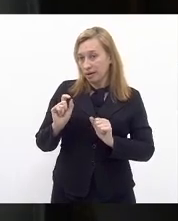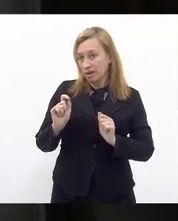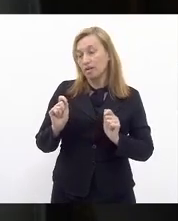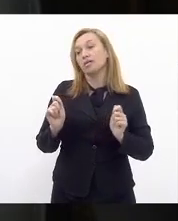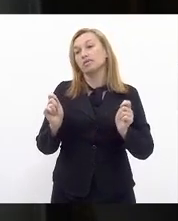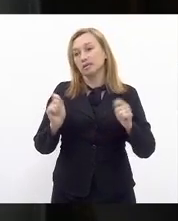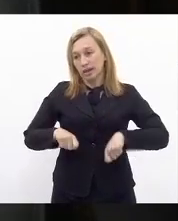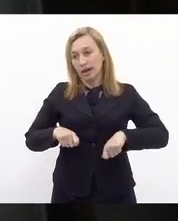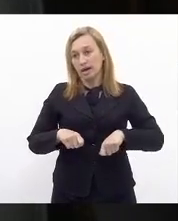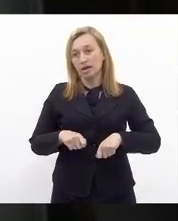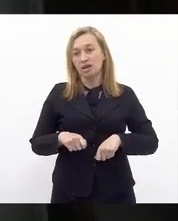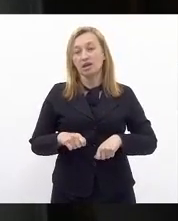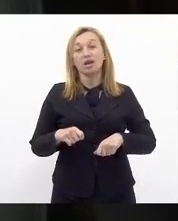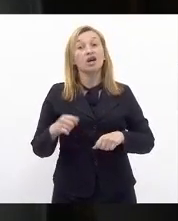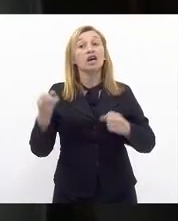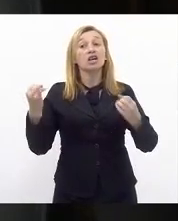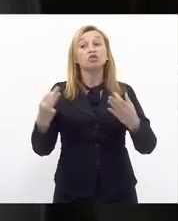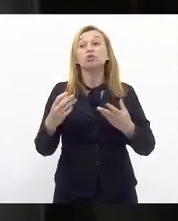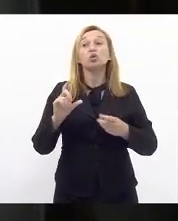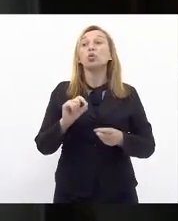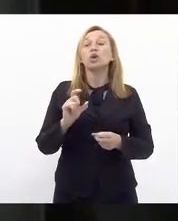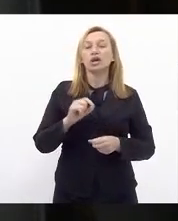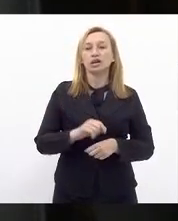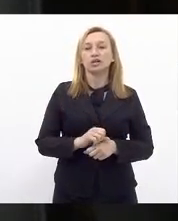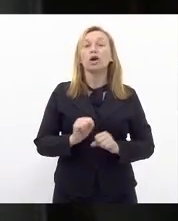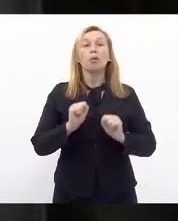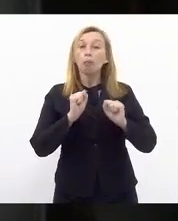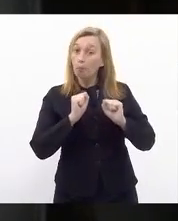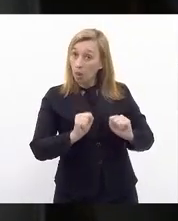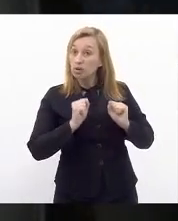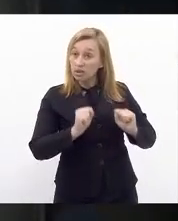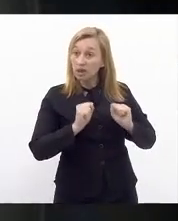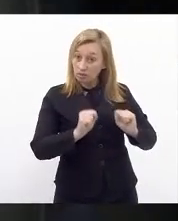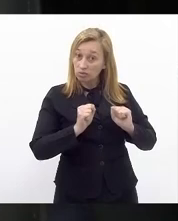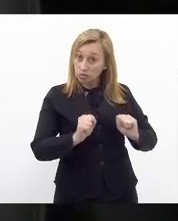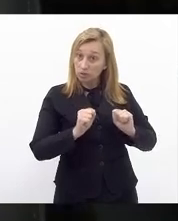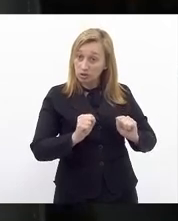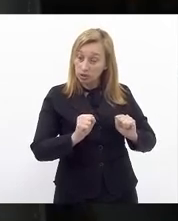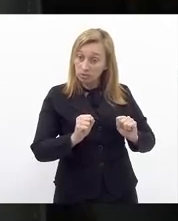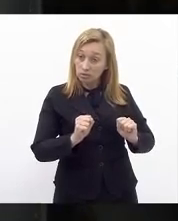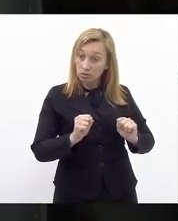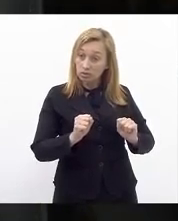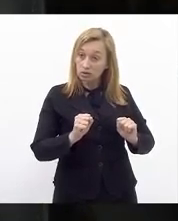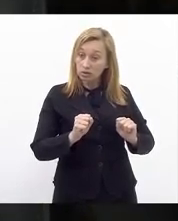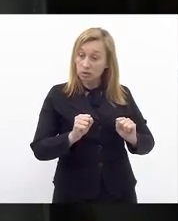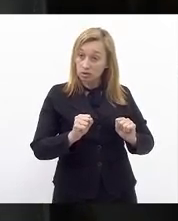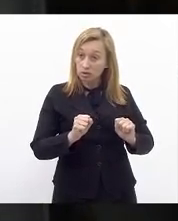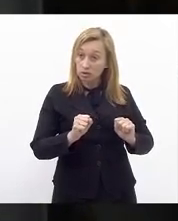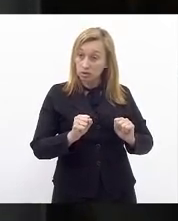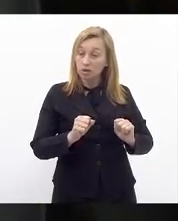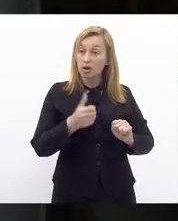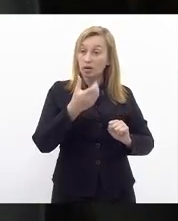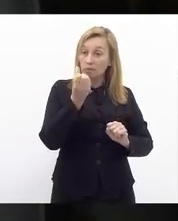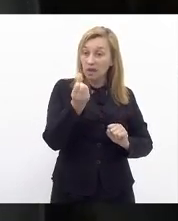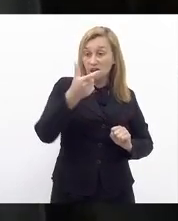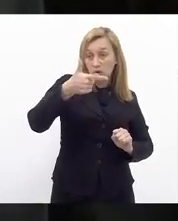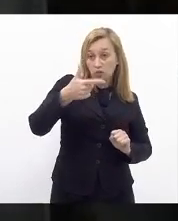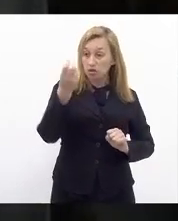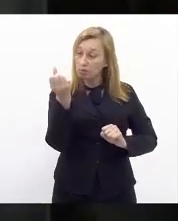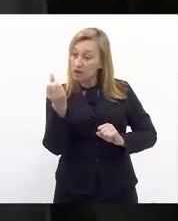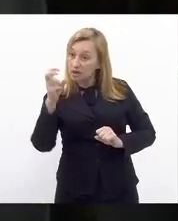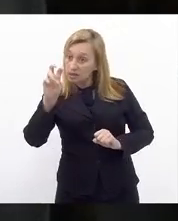meu entendimento tá dizendo para nós o seguinte podemos e temos obrigação do 6265